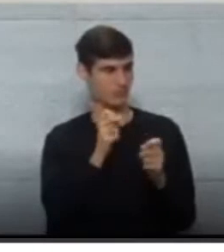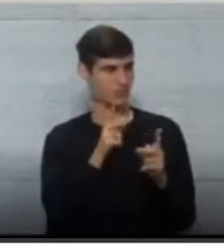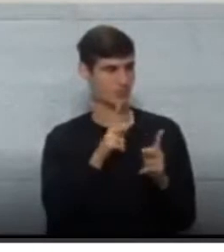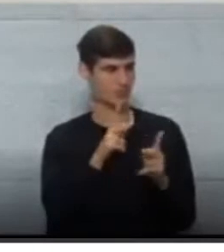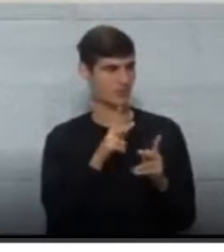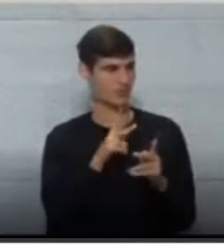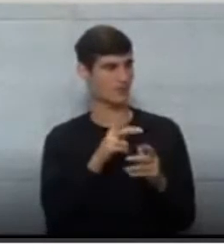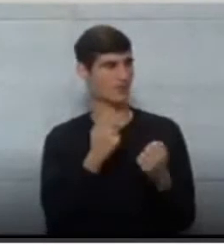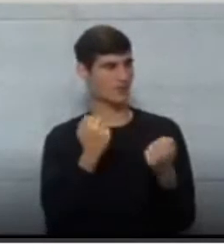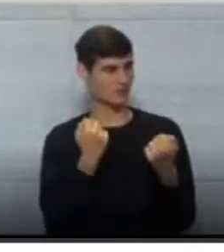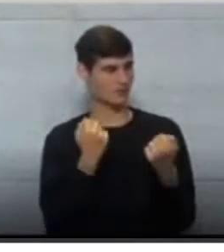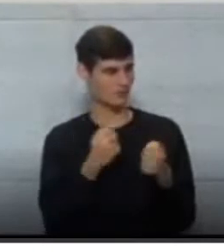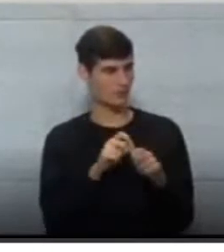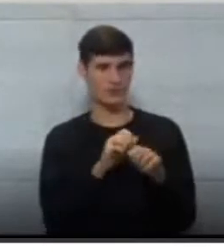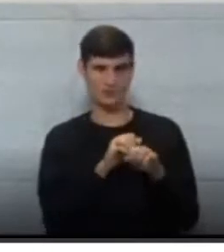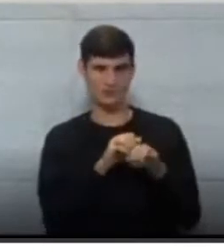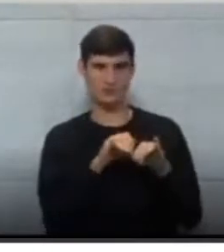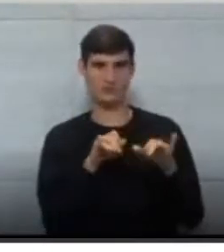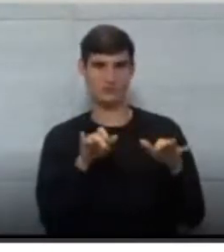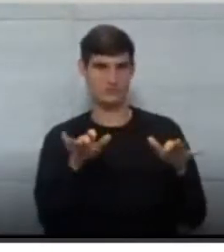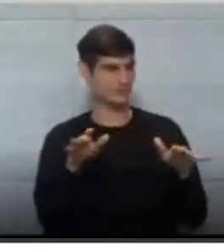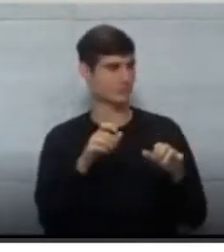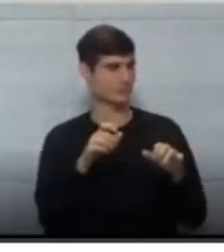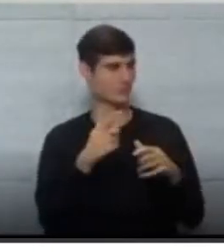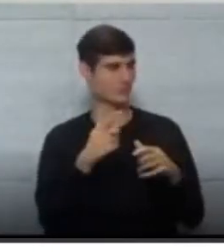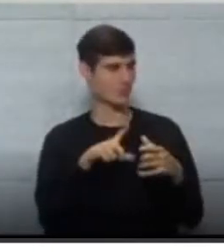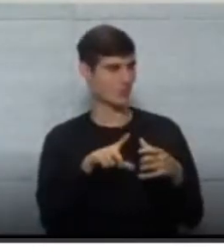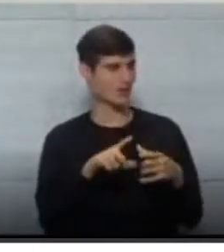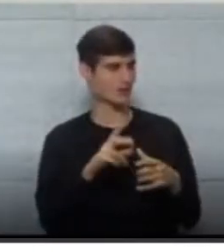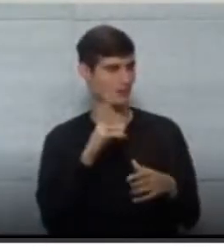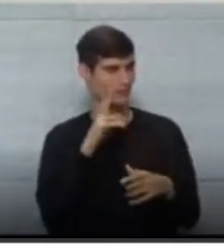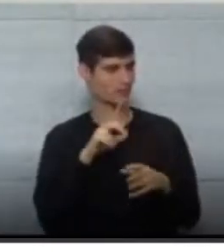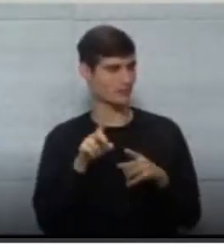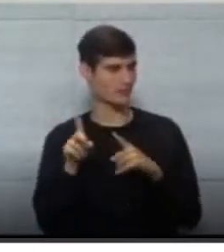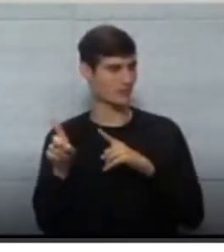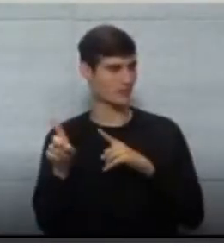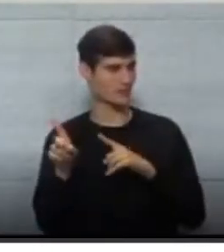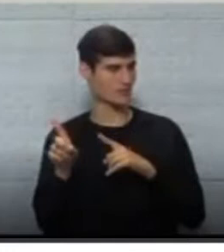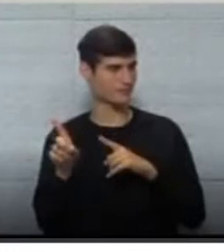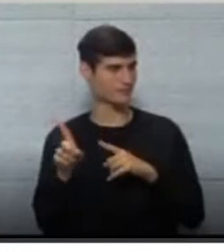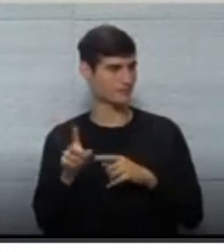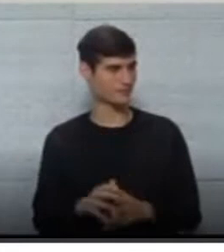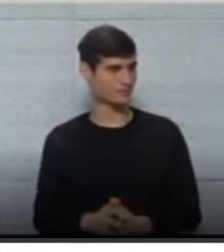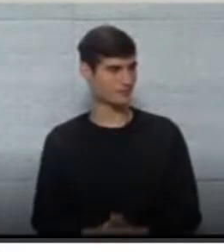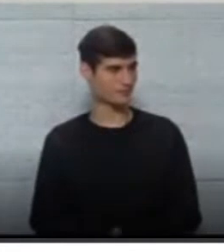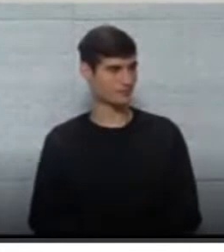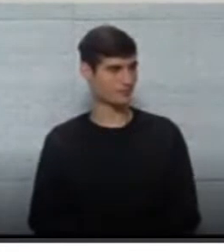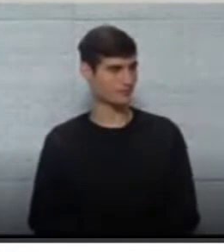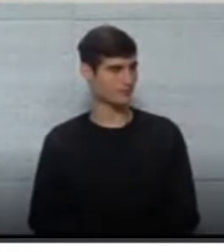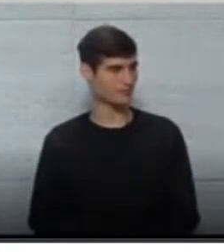nós podemos fazer, então, um espalhamento do micro-organismo por toda a